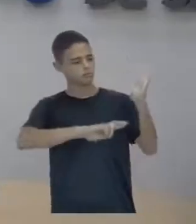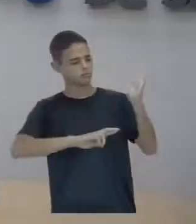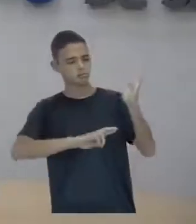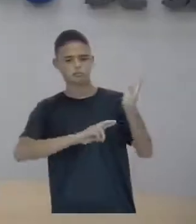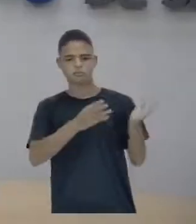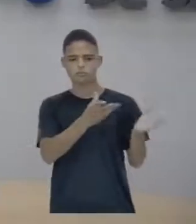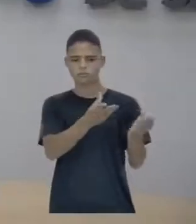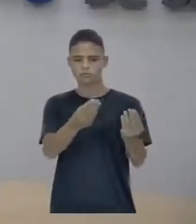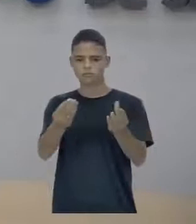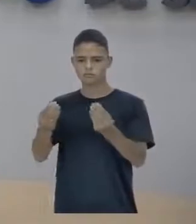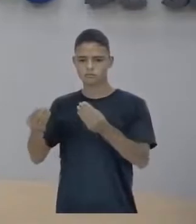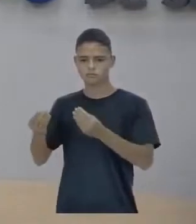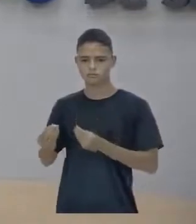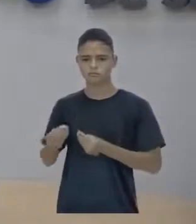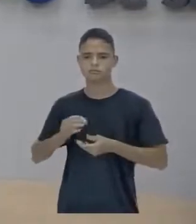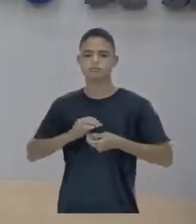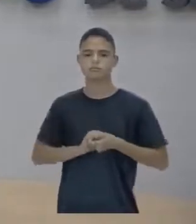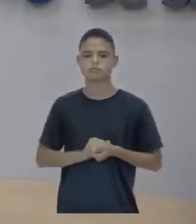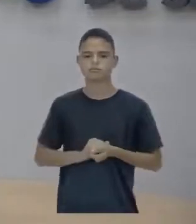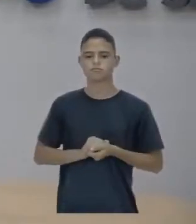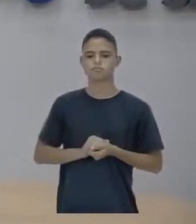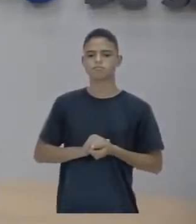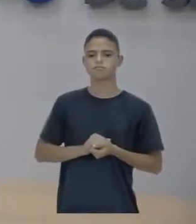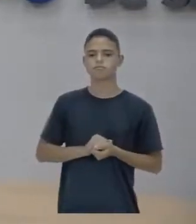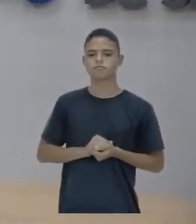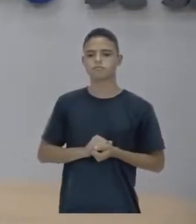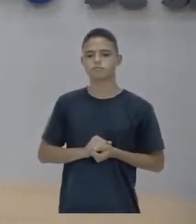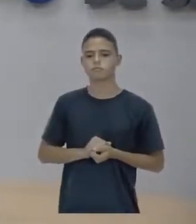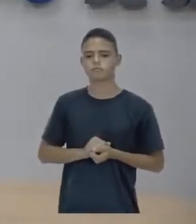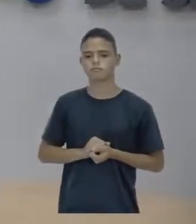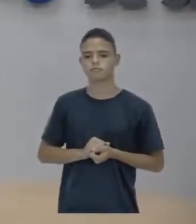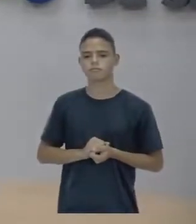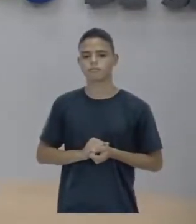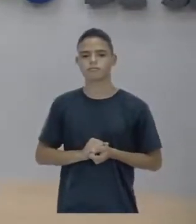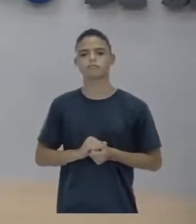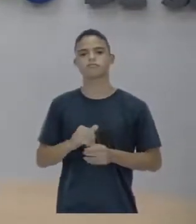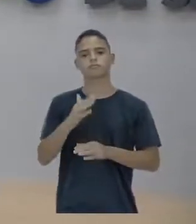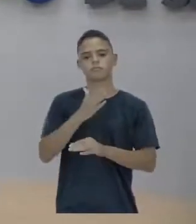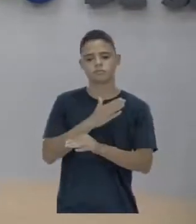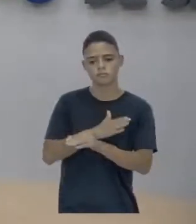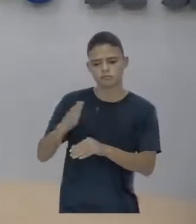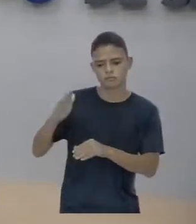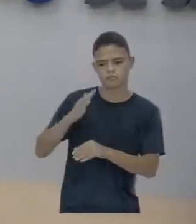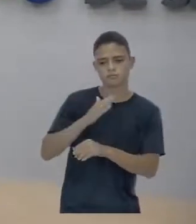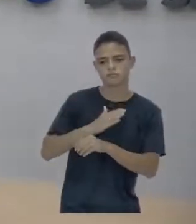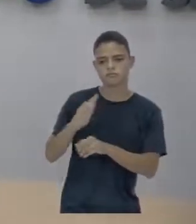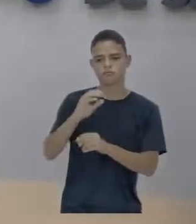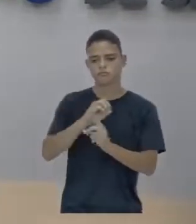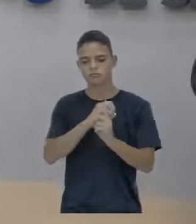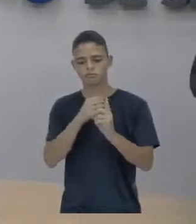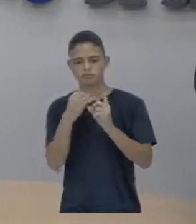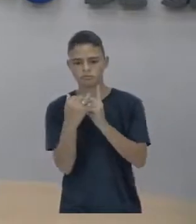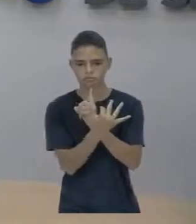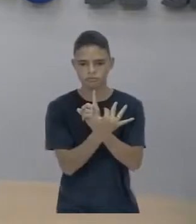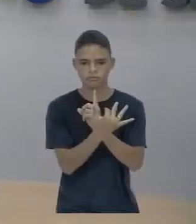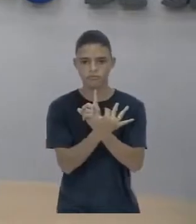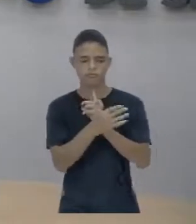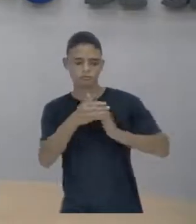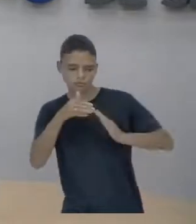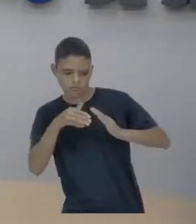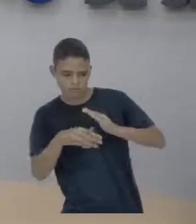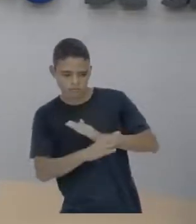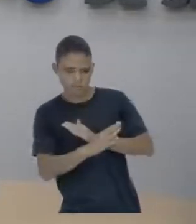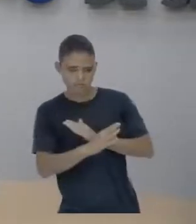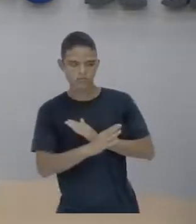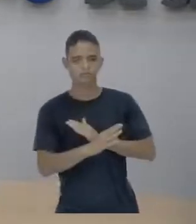tanta coisa, Mauro, que agora eu fico até sem palavras, né? Mas ela é um exercício aí de cidadania, de democracia, de acesso,